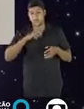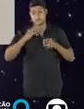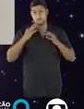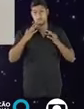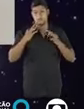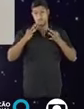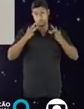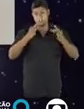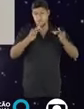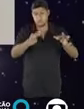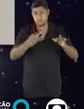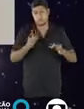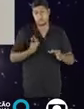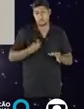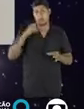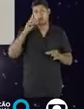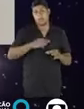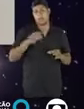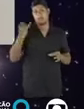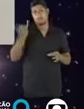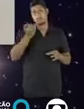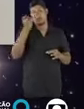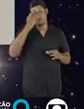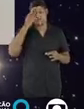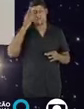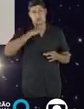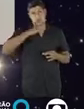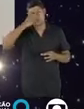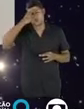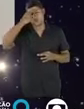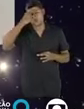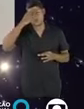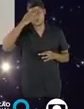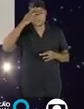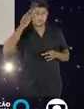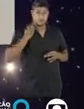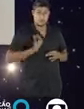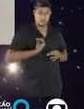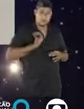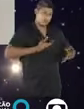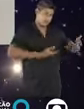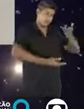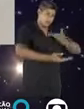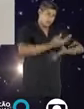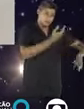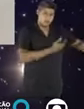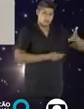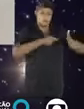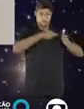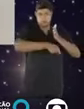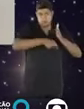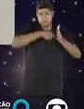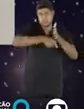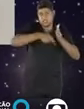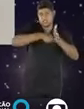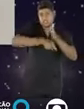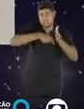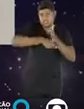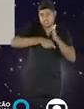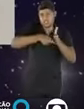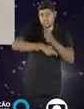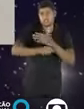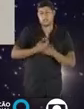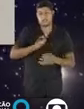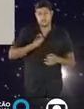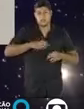Enfim, eu acho que é bem importante que as pessoas tenham essa consciência. O consumidor, nesse momento, é fundamental de exigir na gôndola do supermercado mais